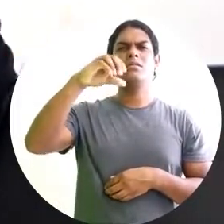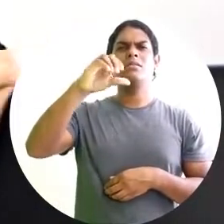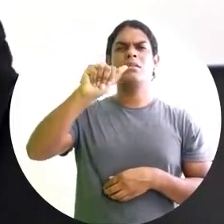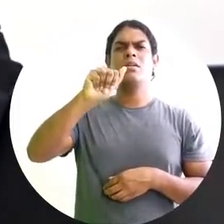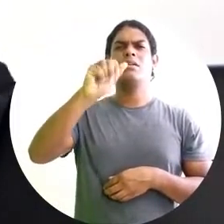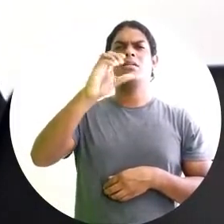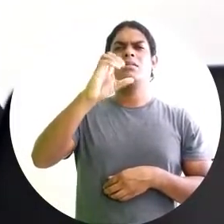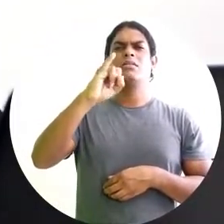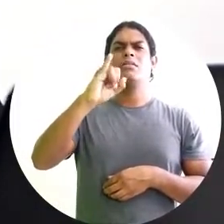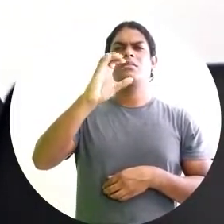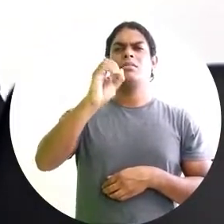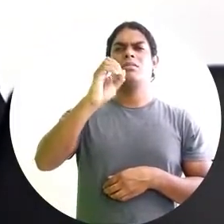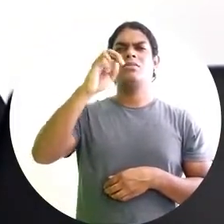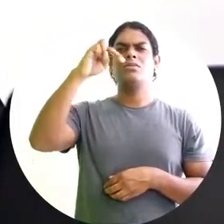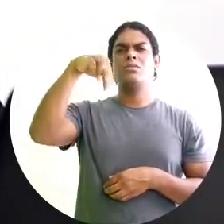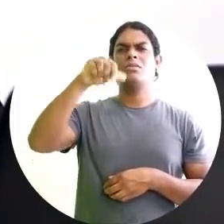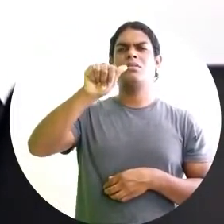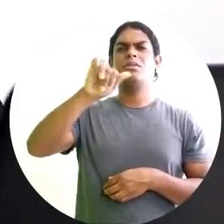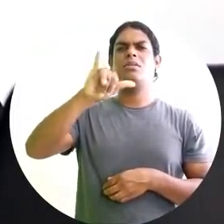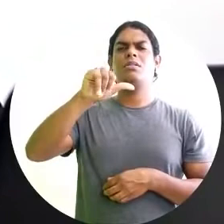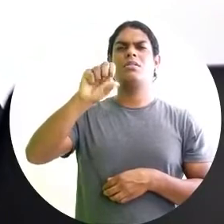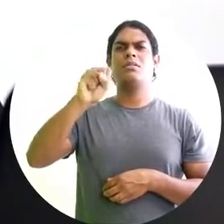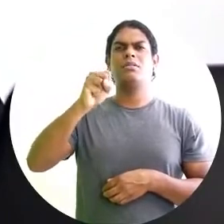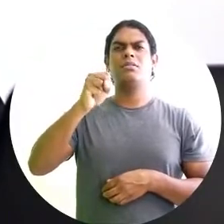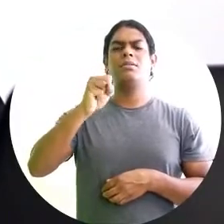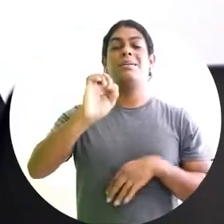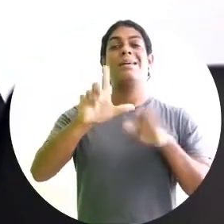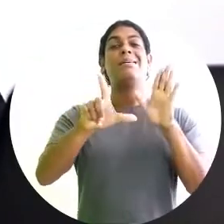e filiais a todos os países. Qual foi a primeira